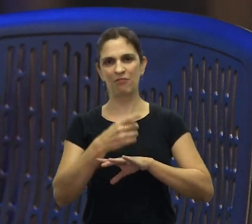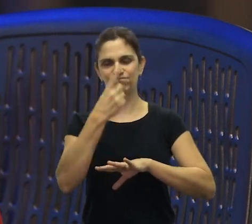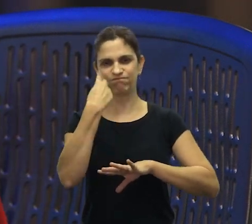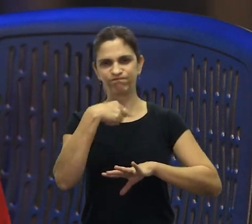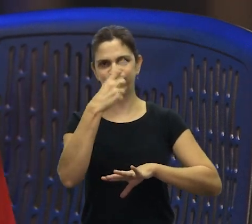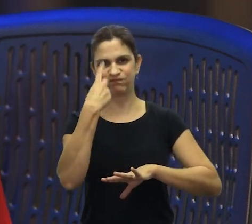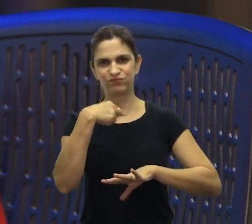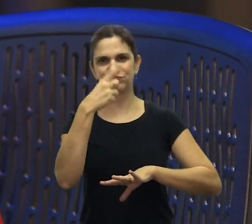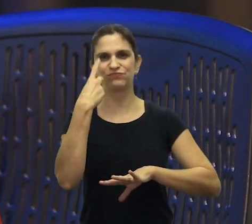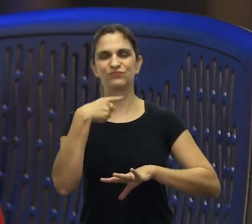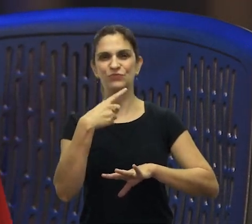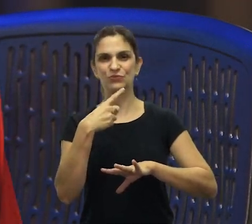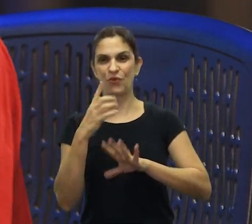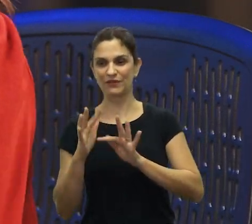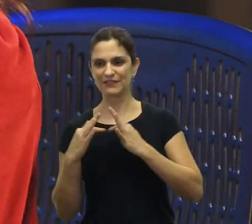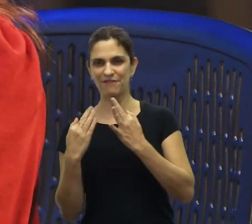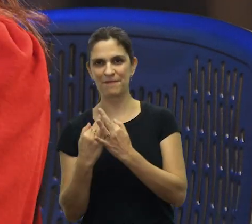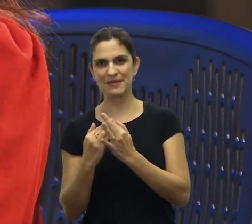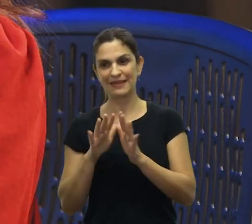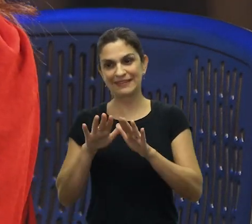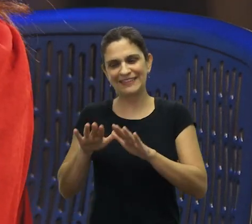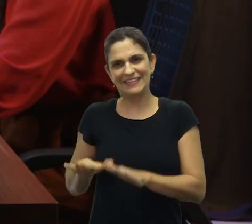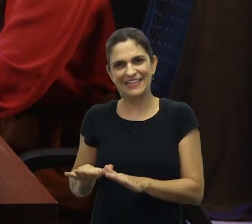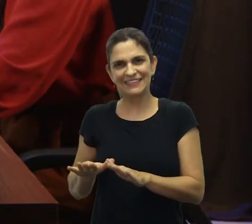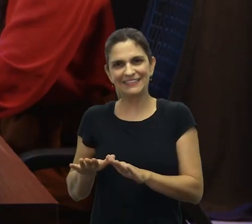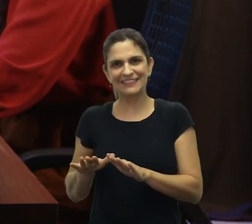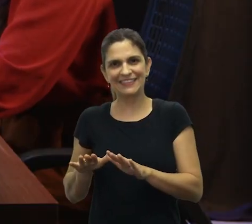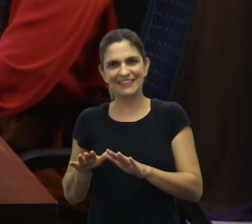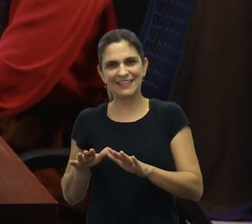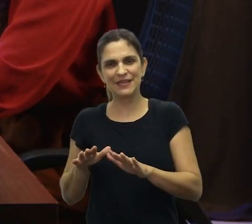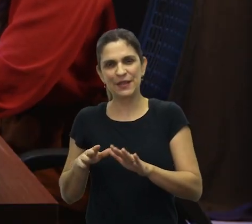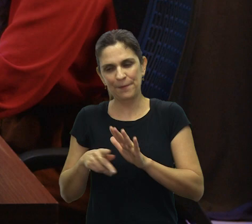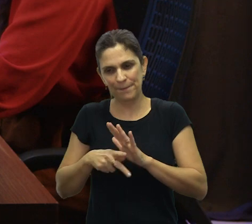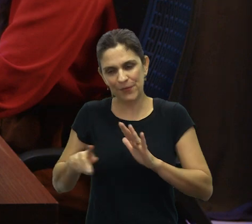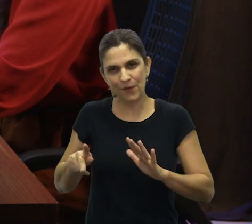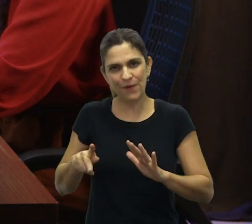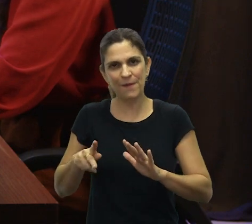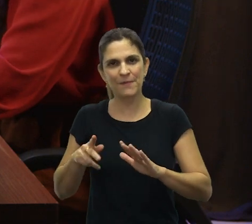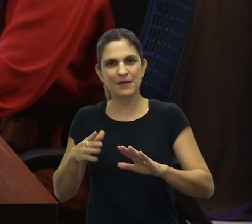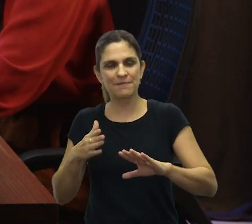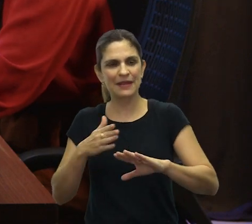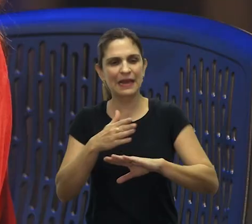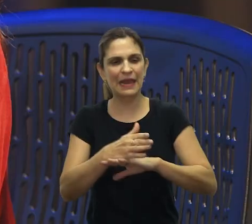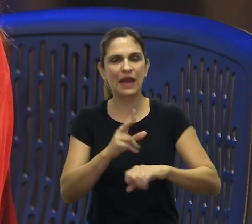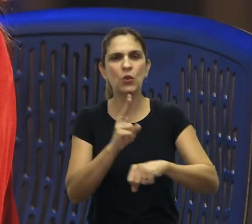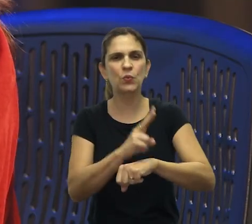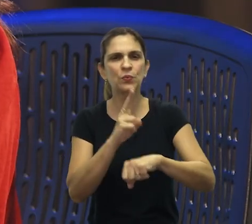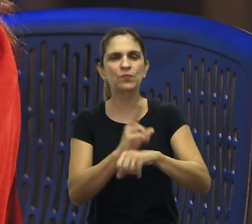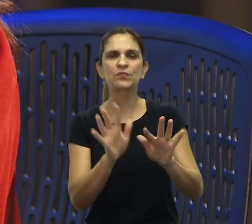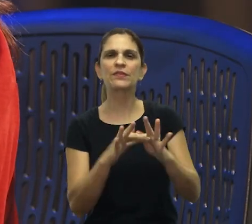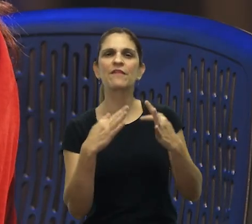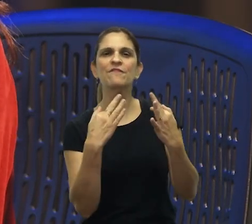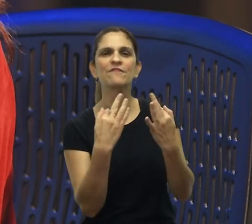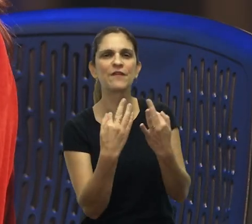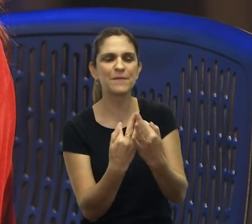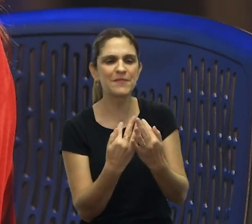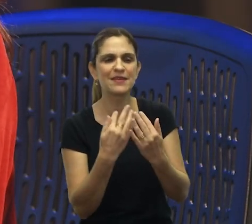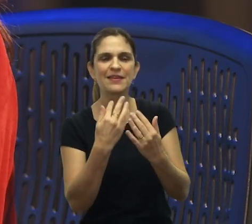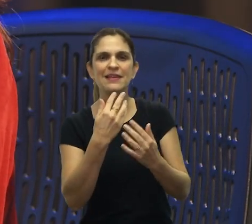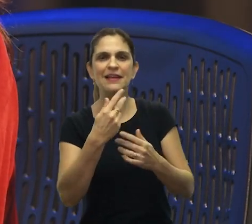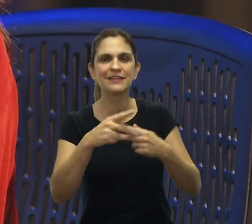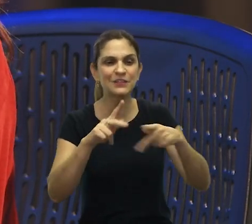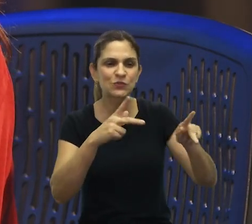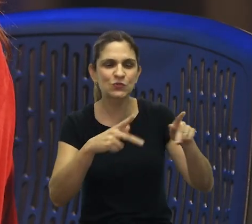né, doutor Vitor? Bastante do convívio da família para cuidar da família de outras pessoas, né?